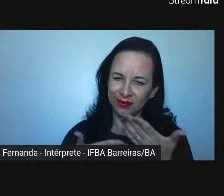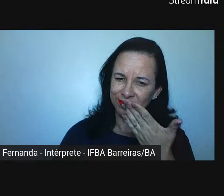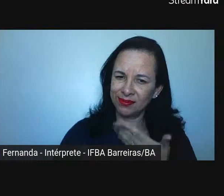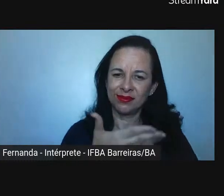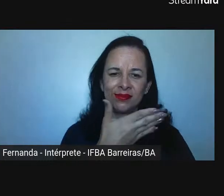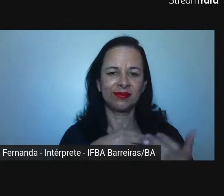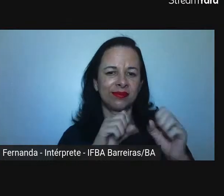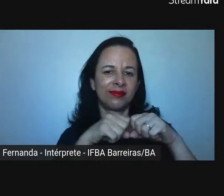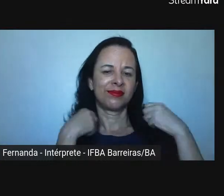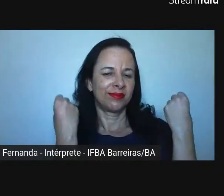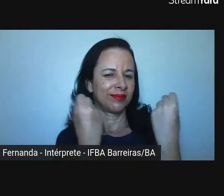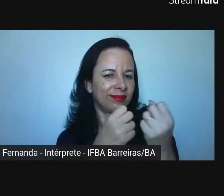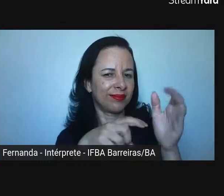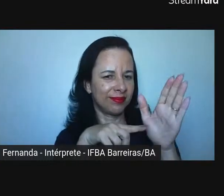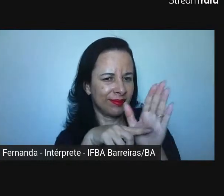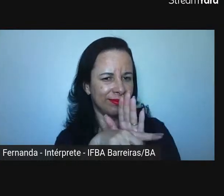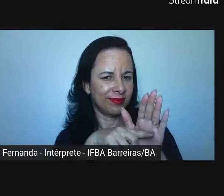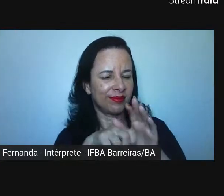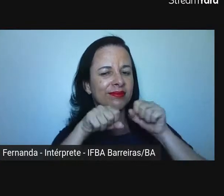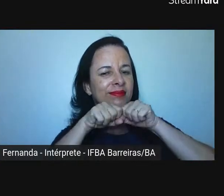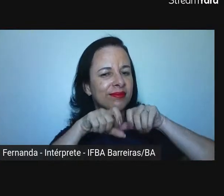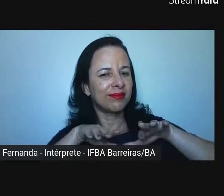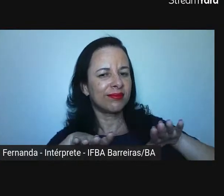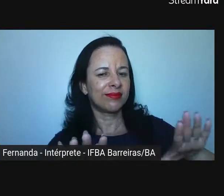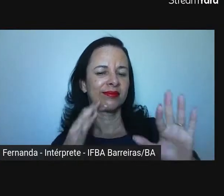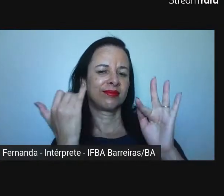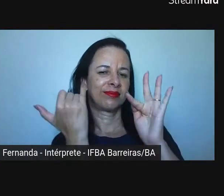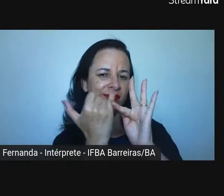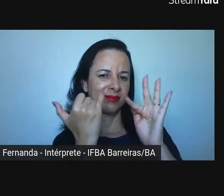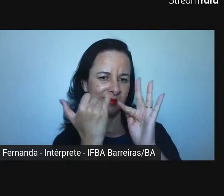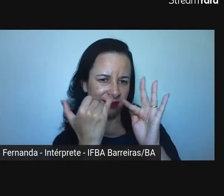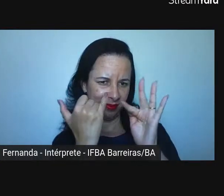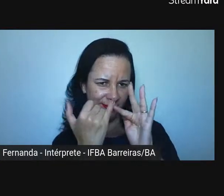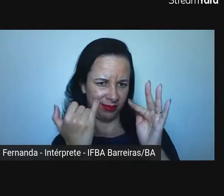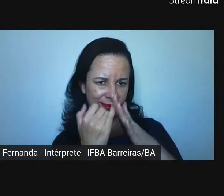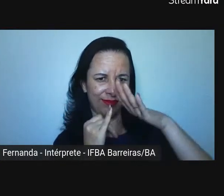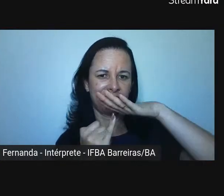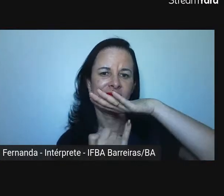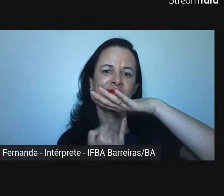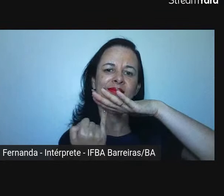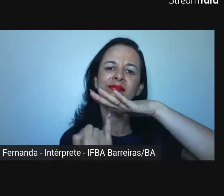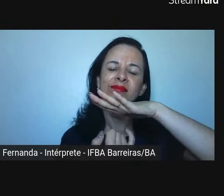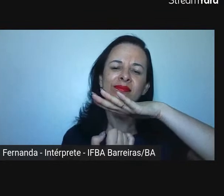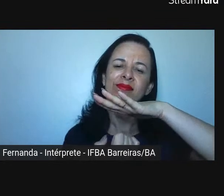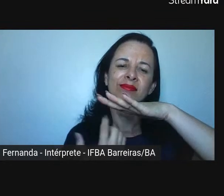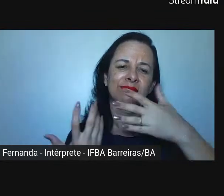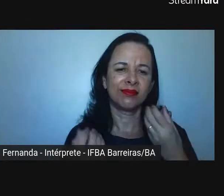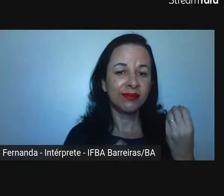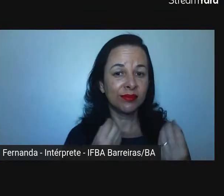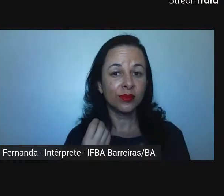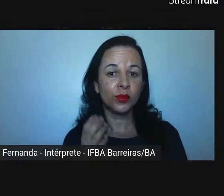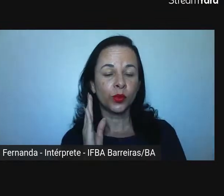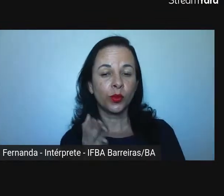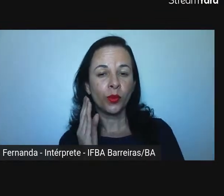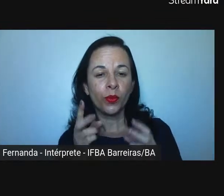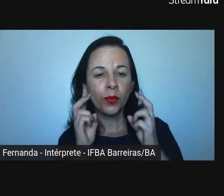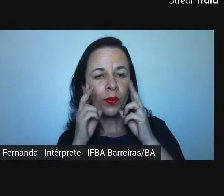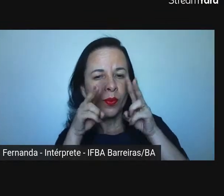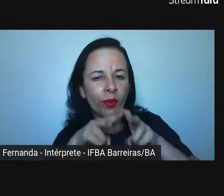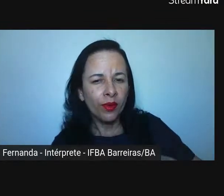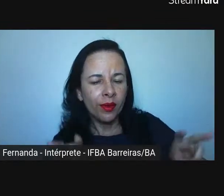seminário de pesquisa e extensão do If God e a já assisti alguns